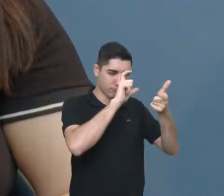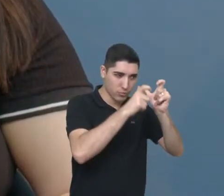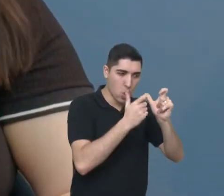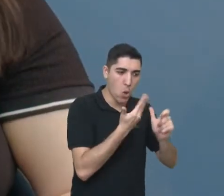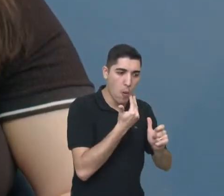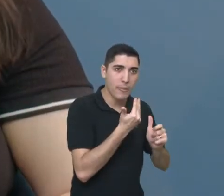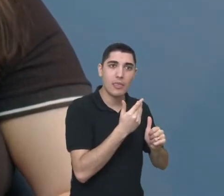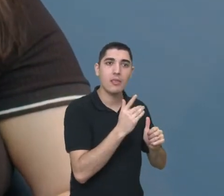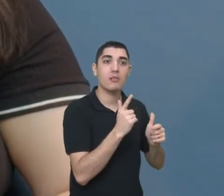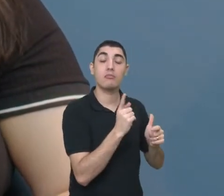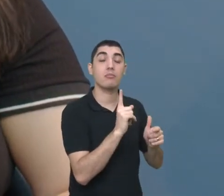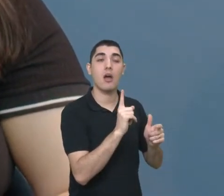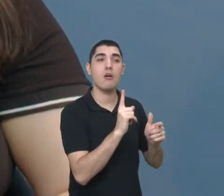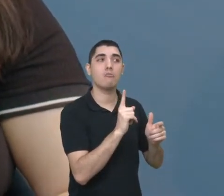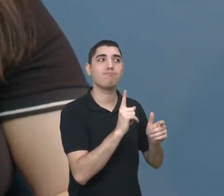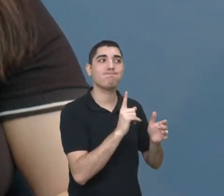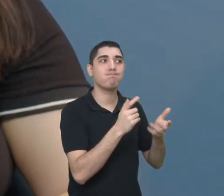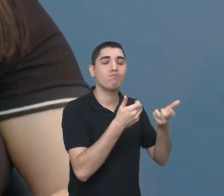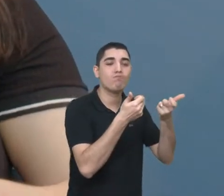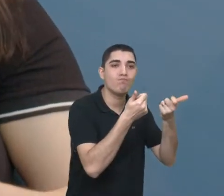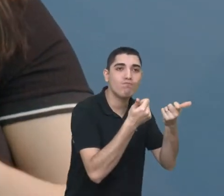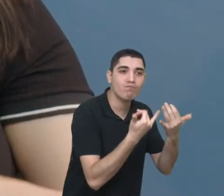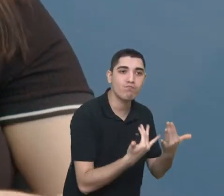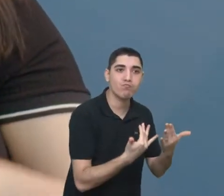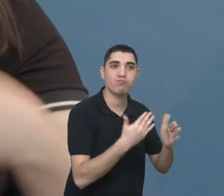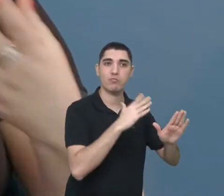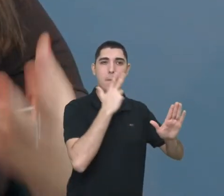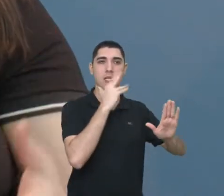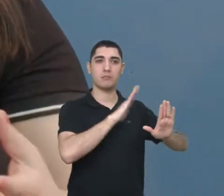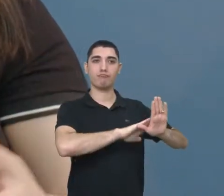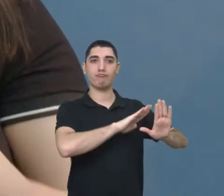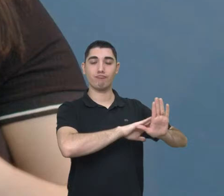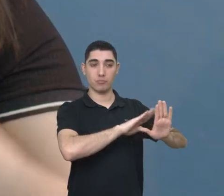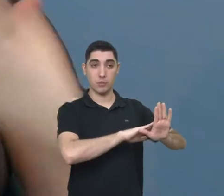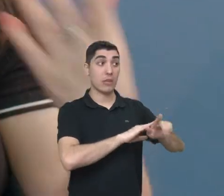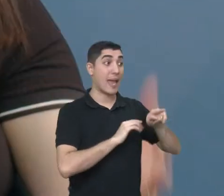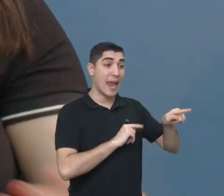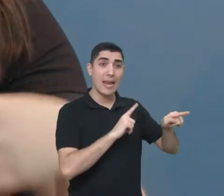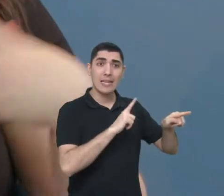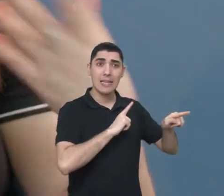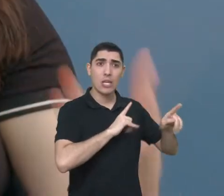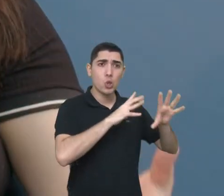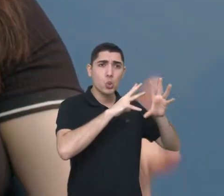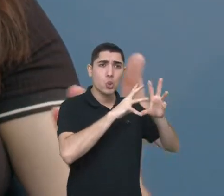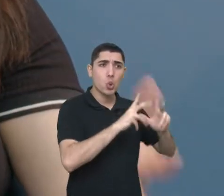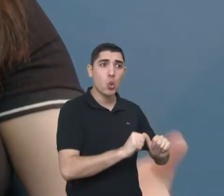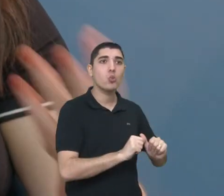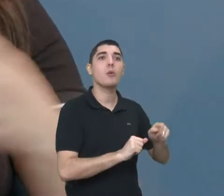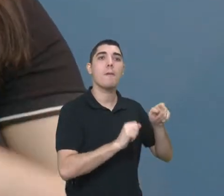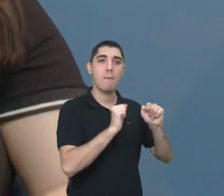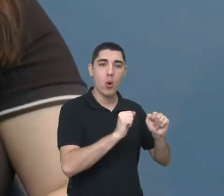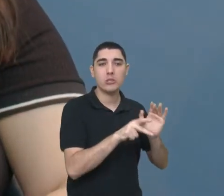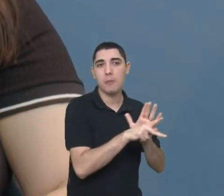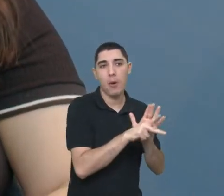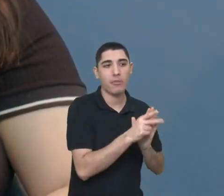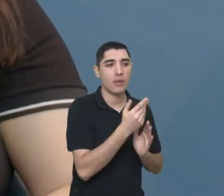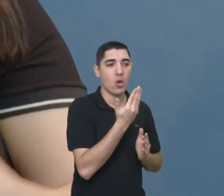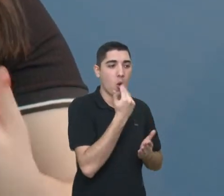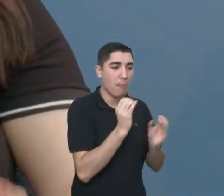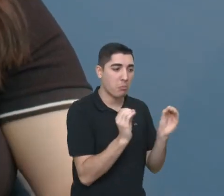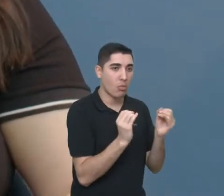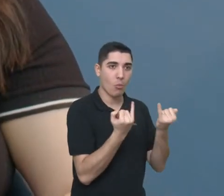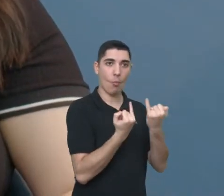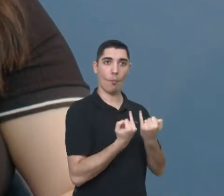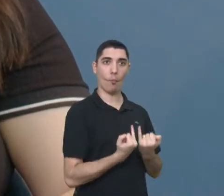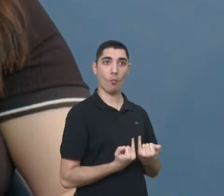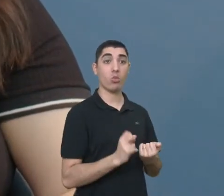alimentar não identificado. Então ela não tinha exatamente todos os sintomas para caracterizar uma anorexia ou bulimia, mas